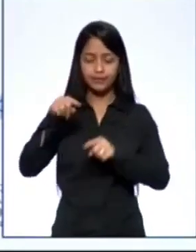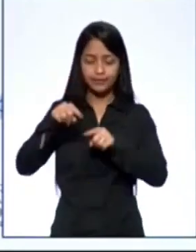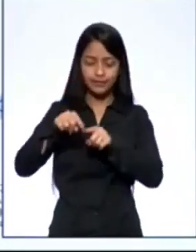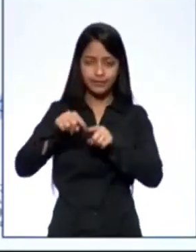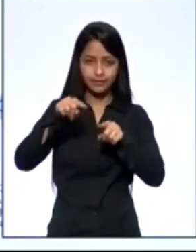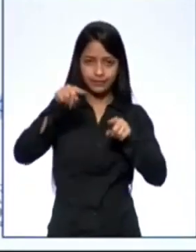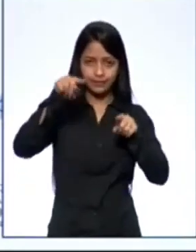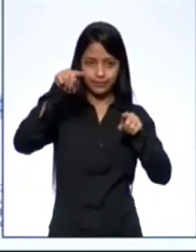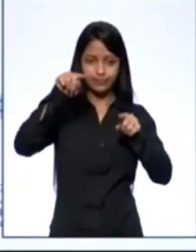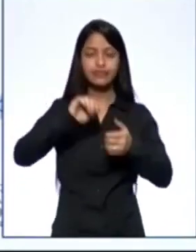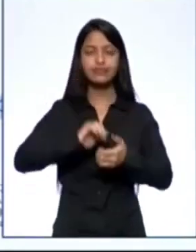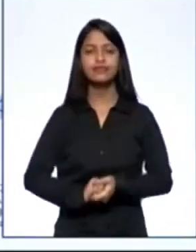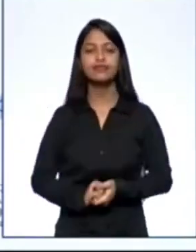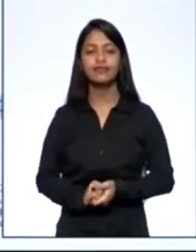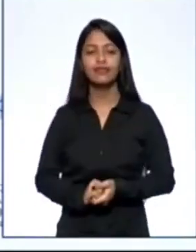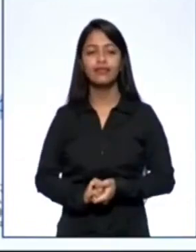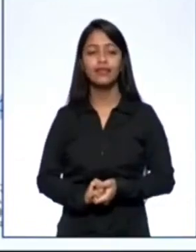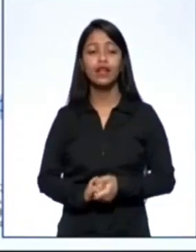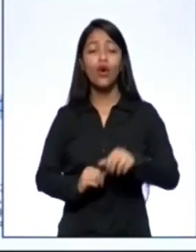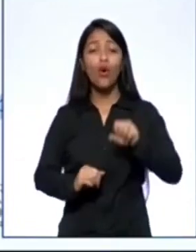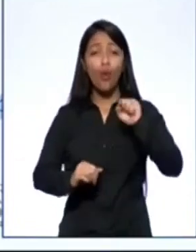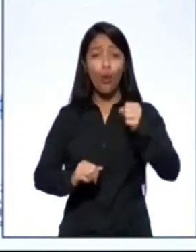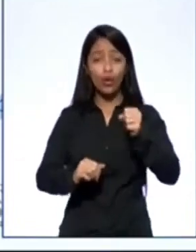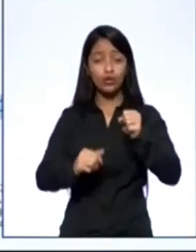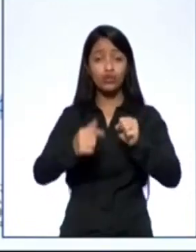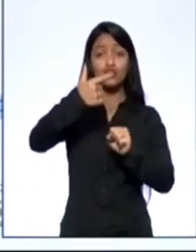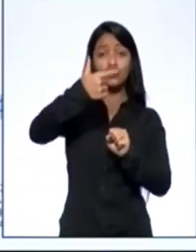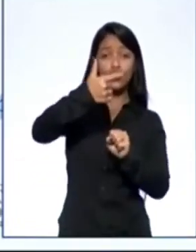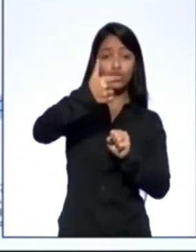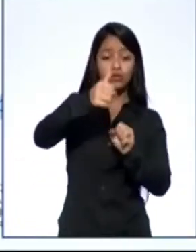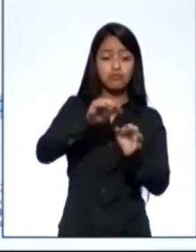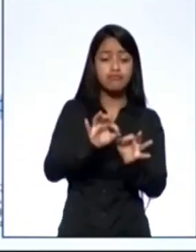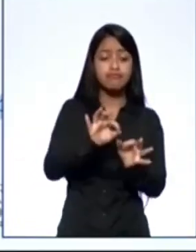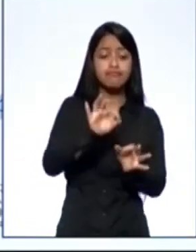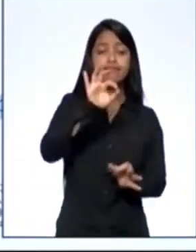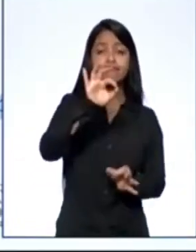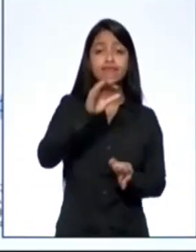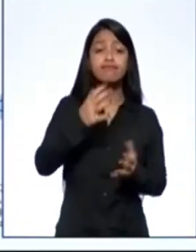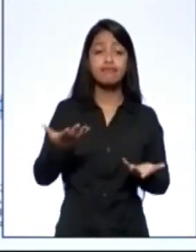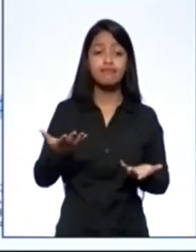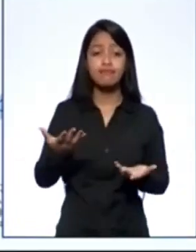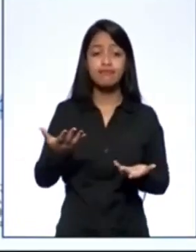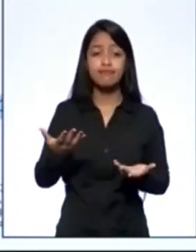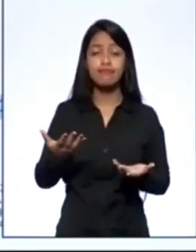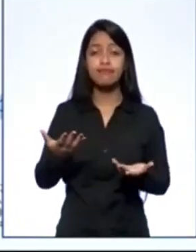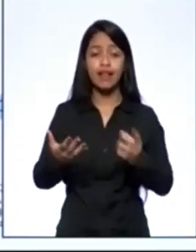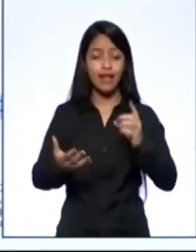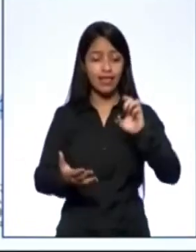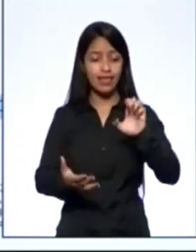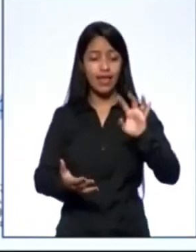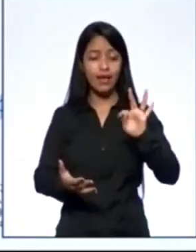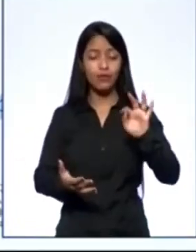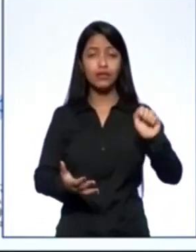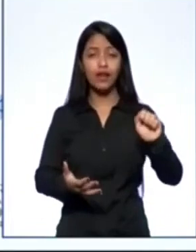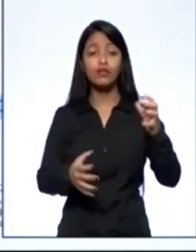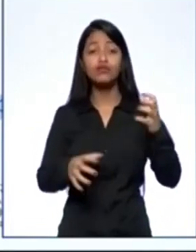cateto vertical vai no 8.2 1812 Delta Então vale